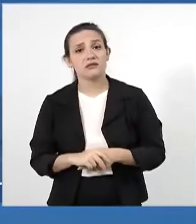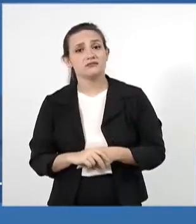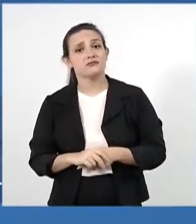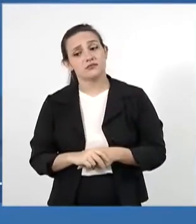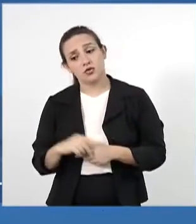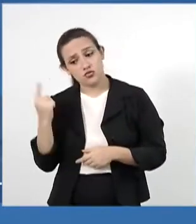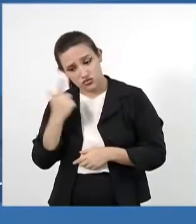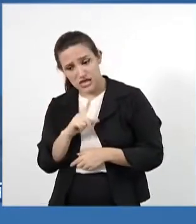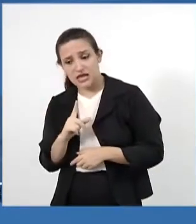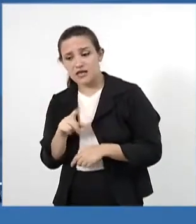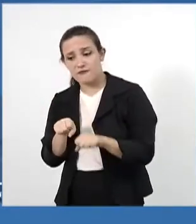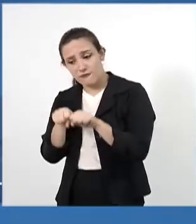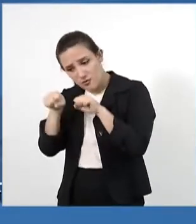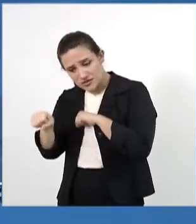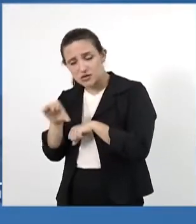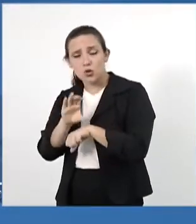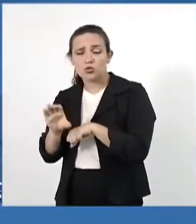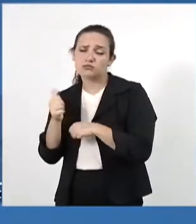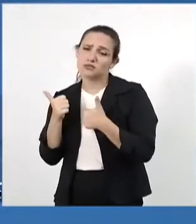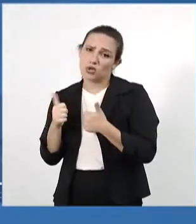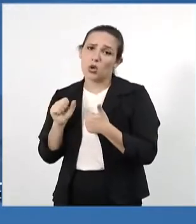de conhecimento, ele não tem